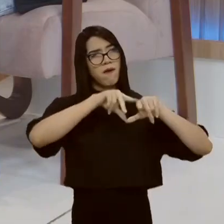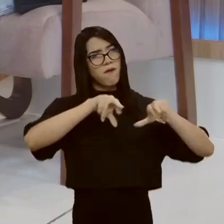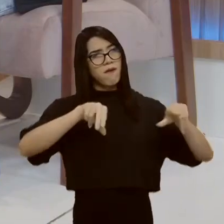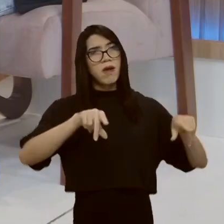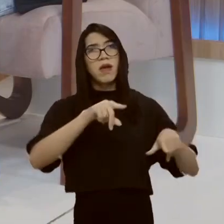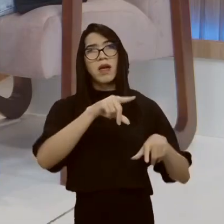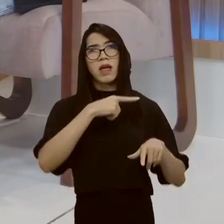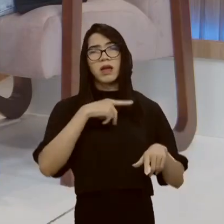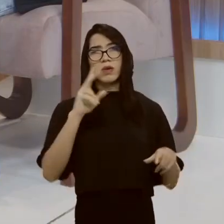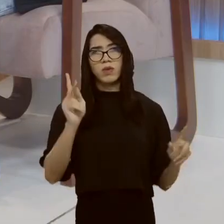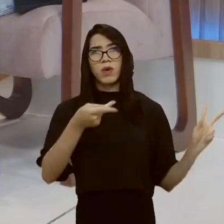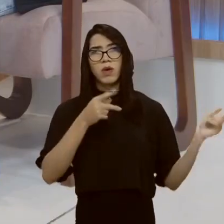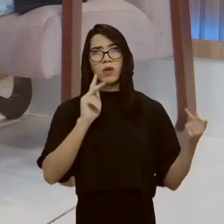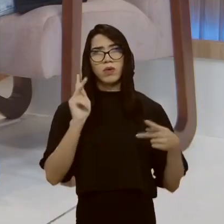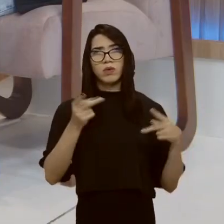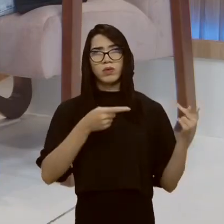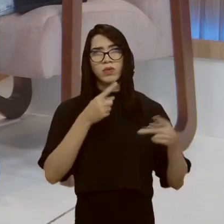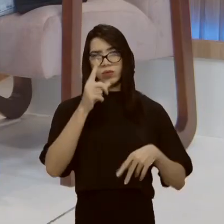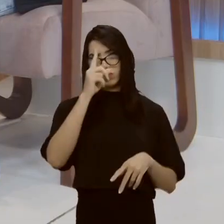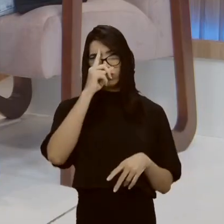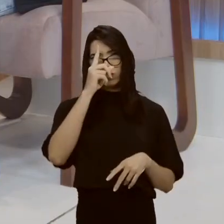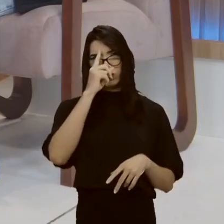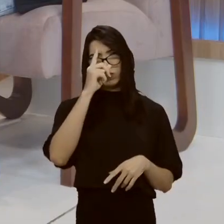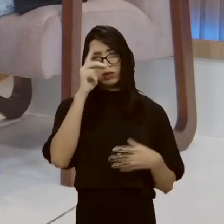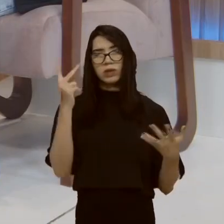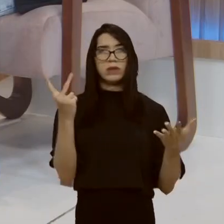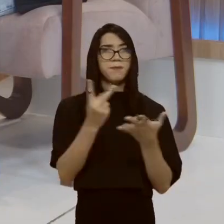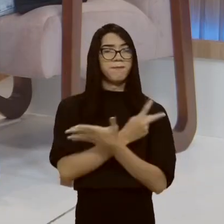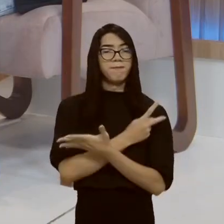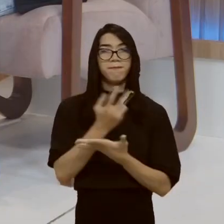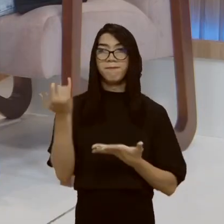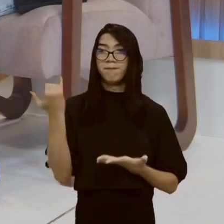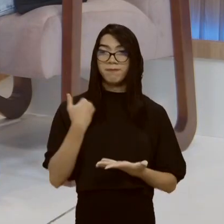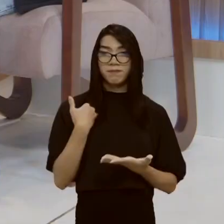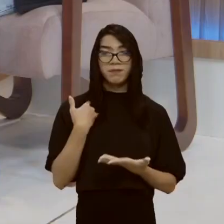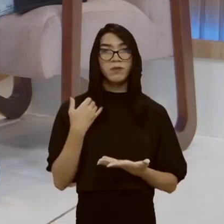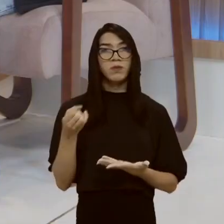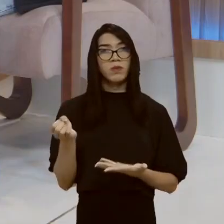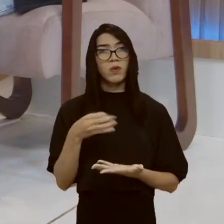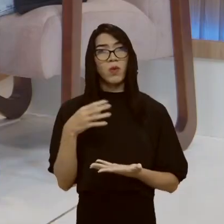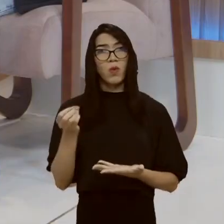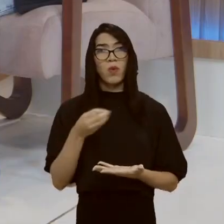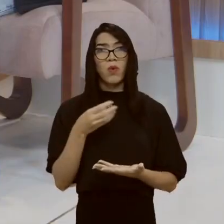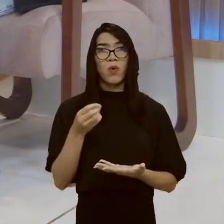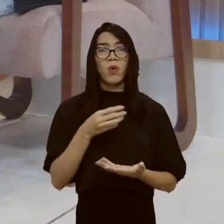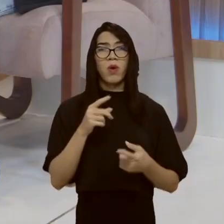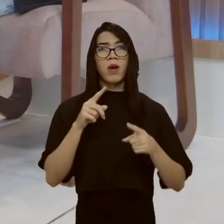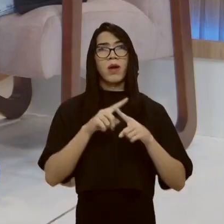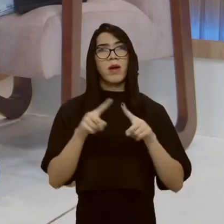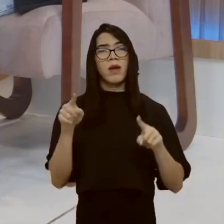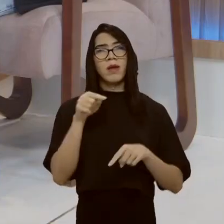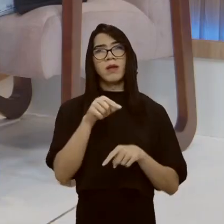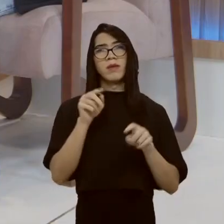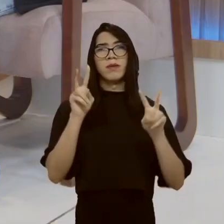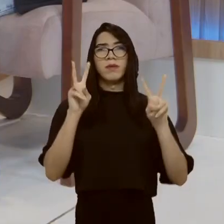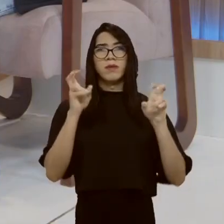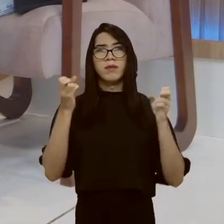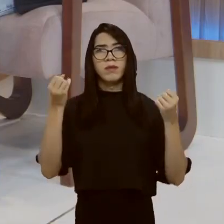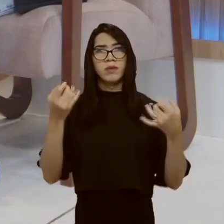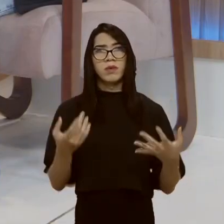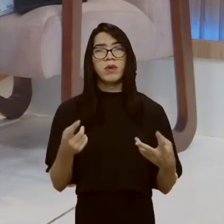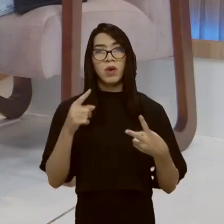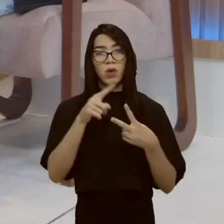estão acontecendo, né? Todos os dias vem uma nova notícia, mas foi falado, inclusive, que os